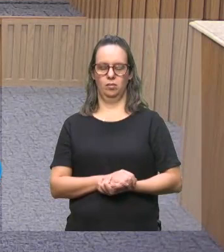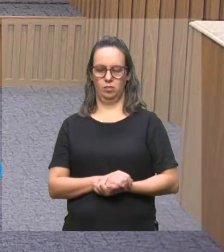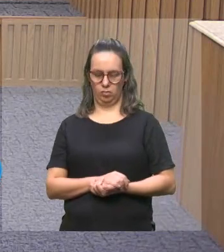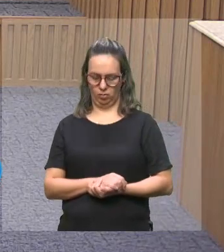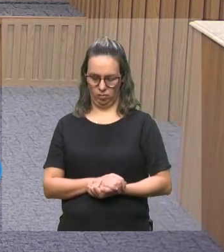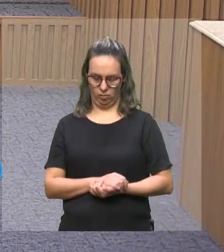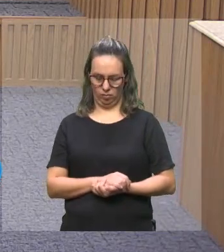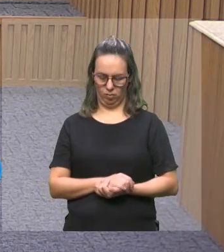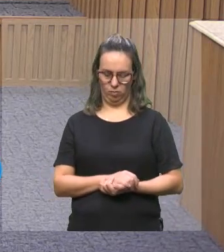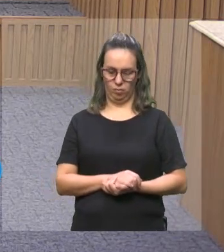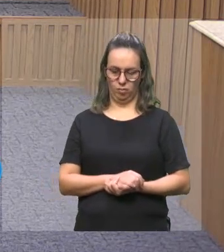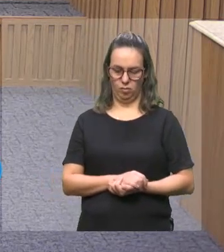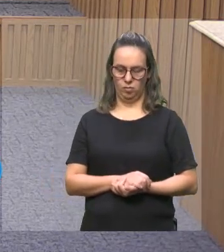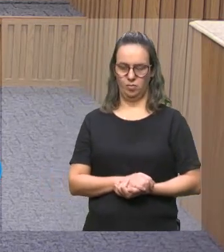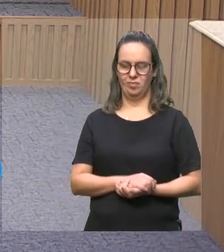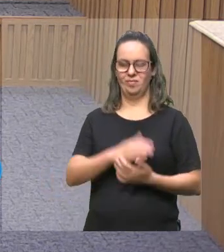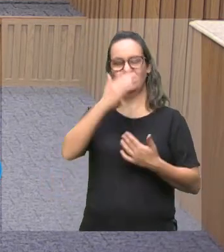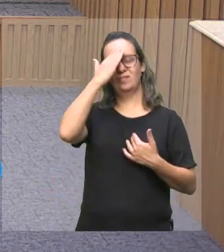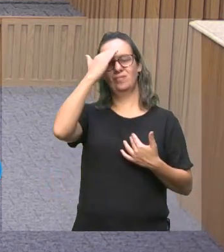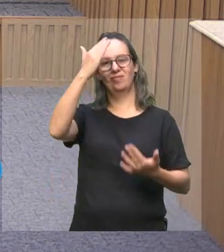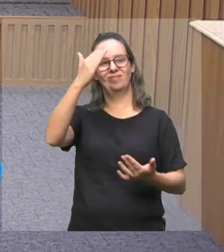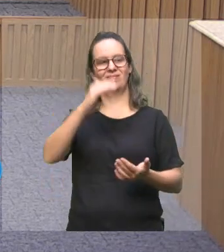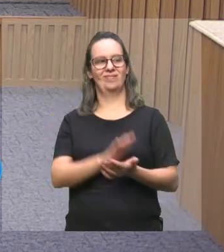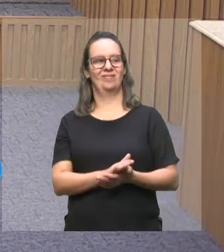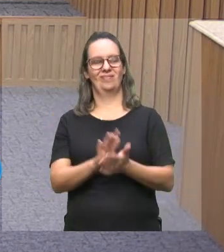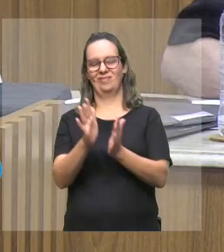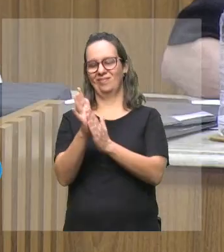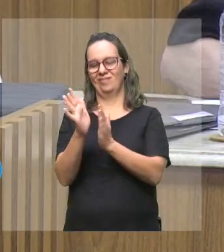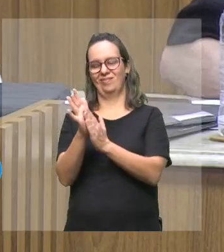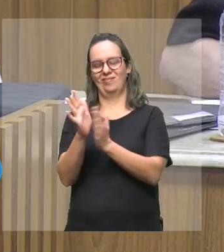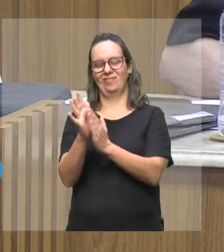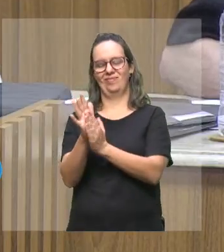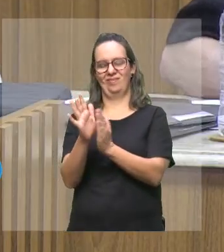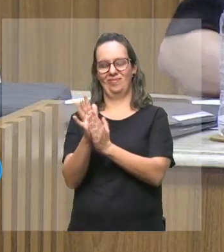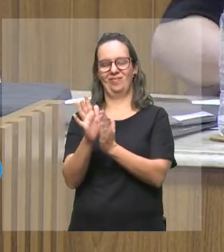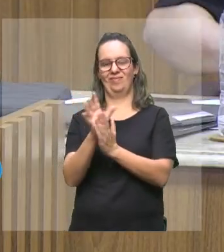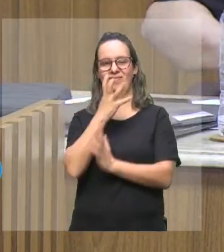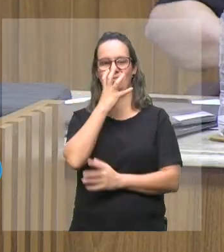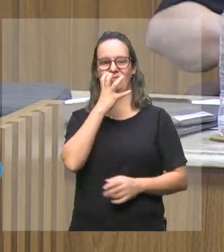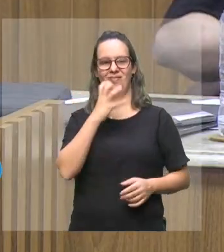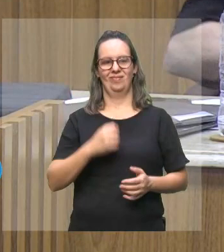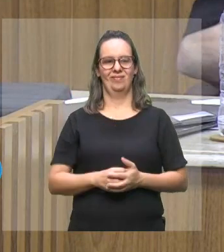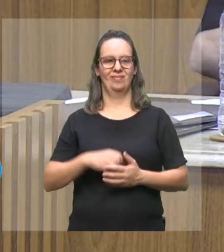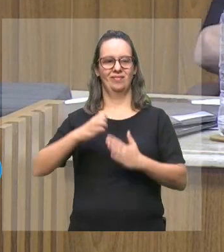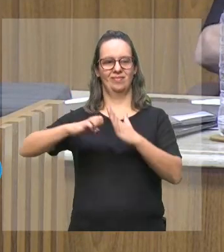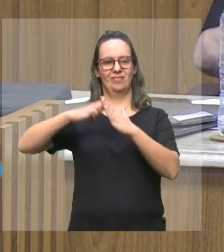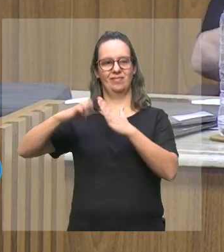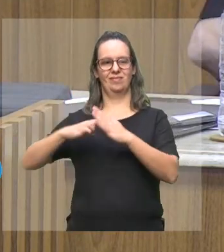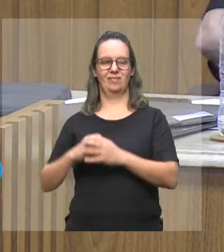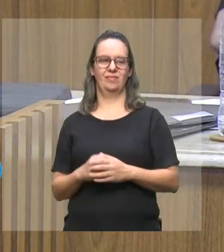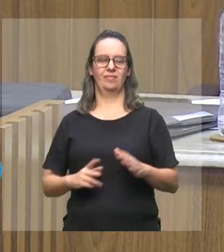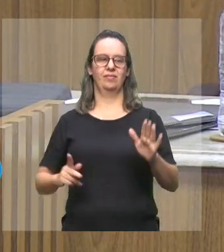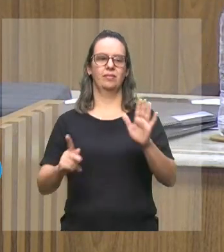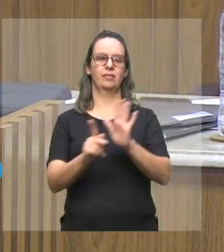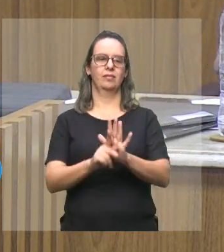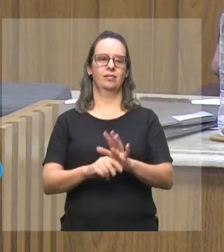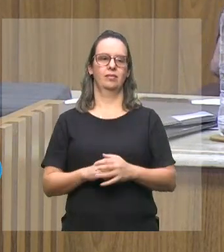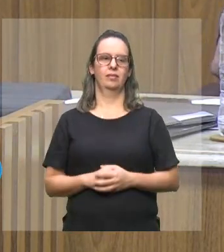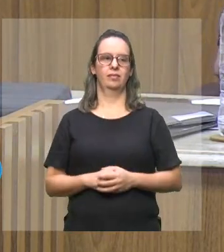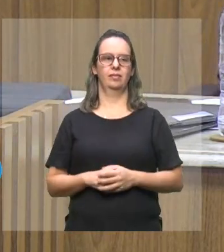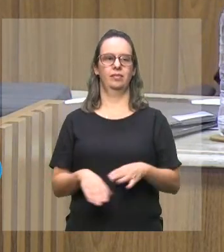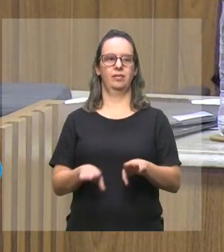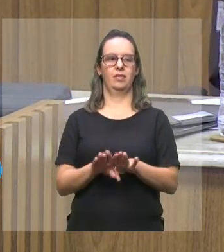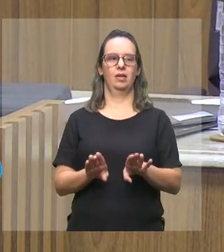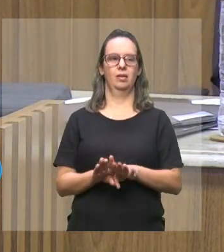Obrigado, senhor presidente. Parabenizar também o vereador Alexandre por essa emenda ao projeto, também dando voz a essa casa,